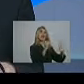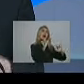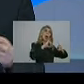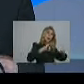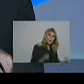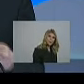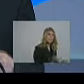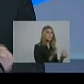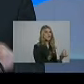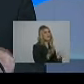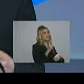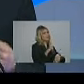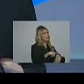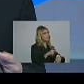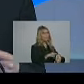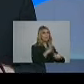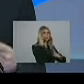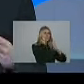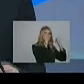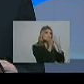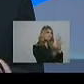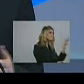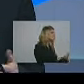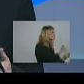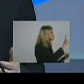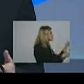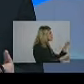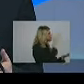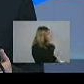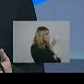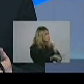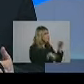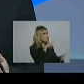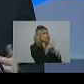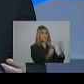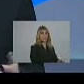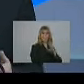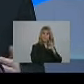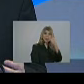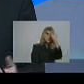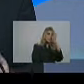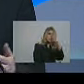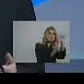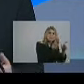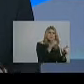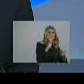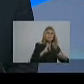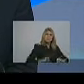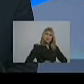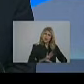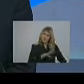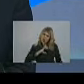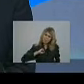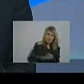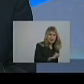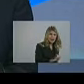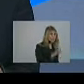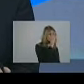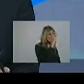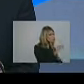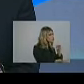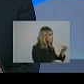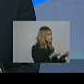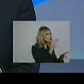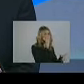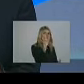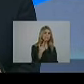mas chegou a hora de cuidar do nosso povo, da nossa gente. A maior riqueza do Rio é a nossa gente sofrida e valente, é a maior riqueza do povo, é a